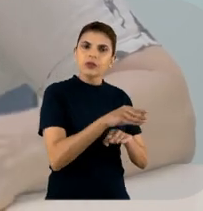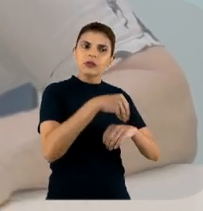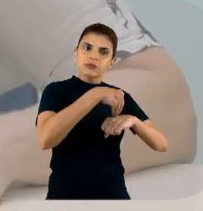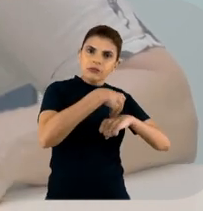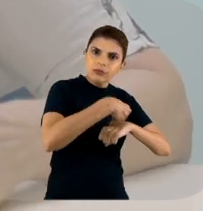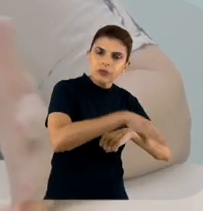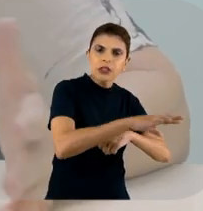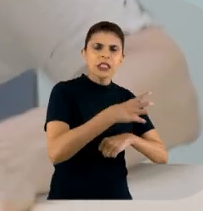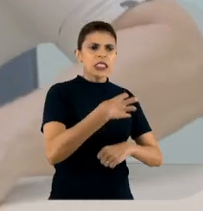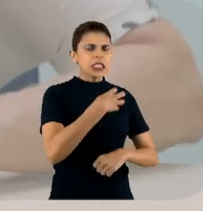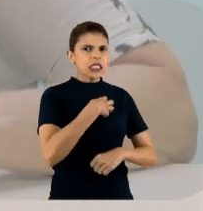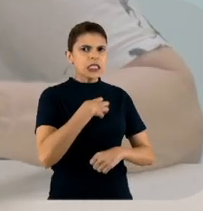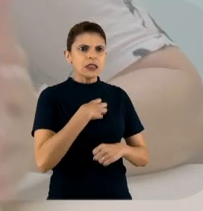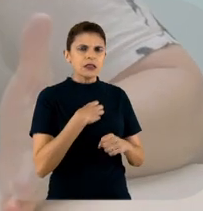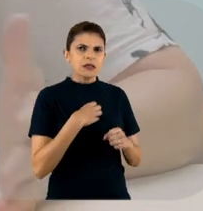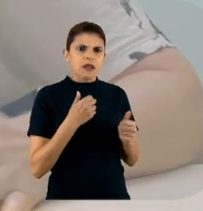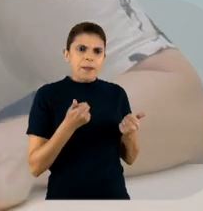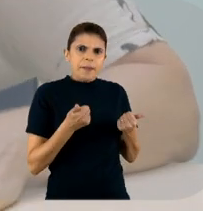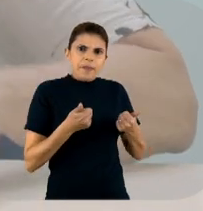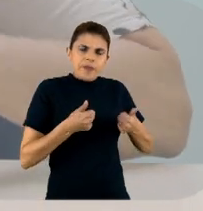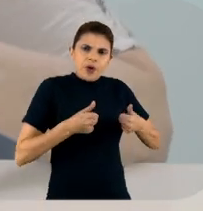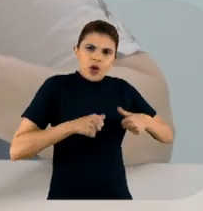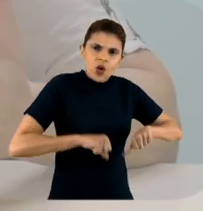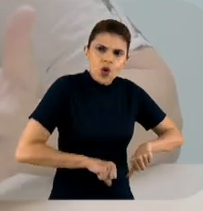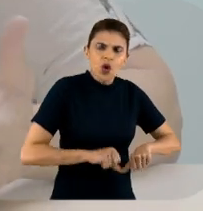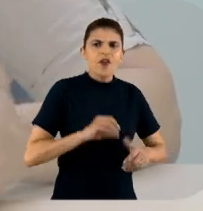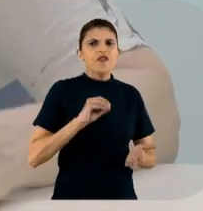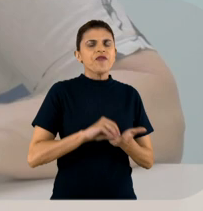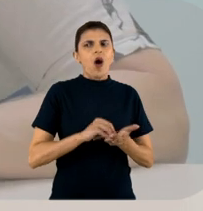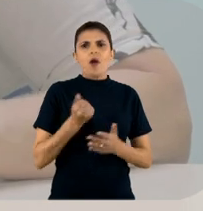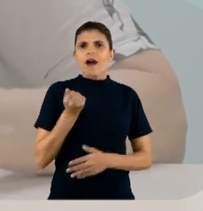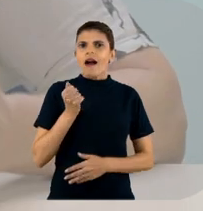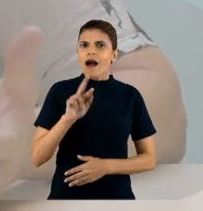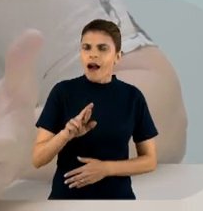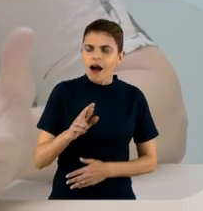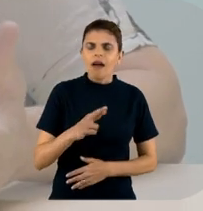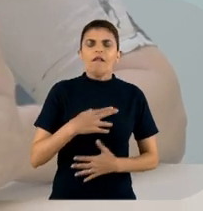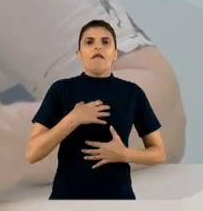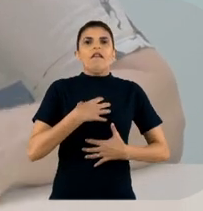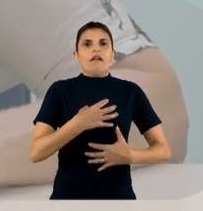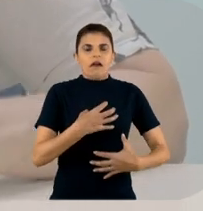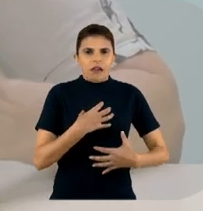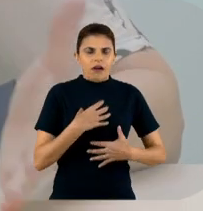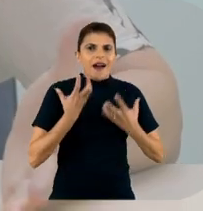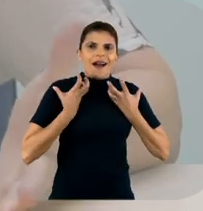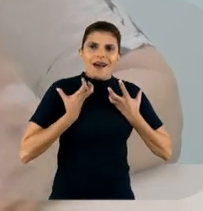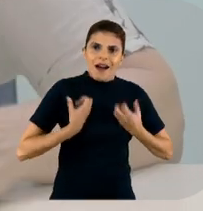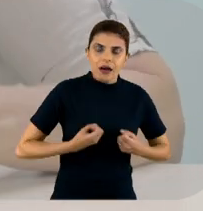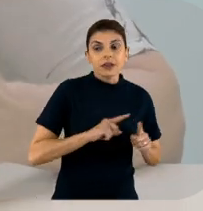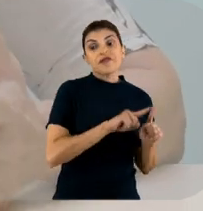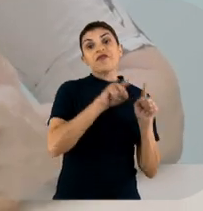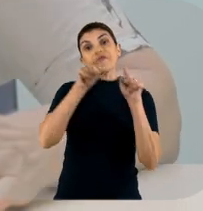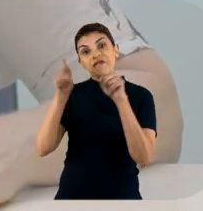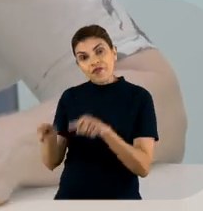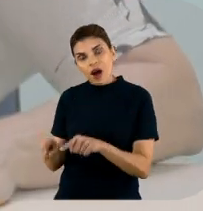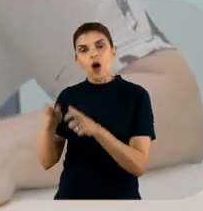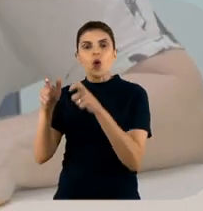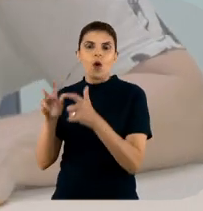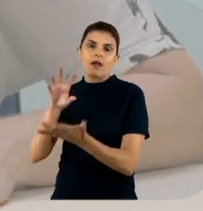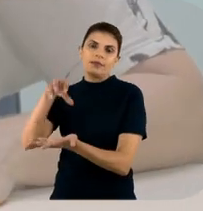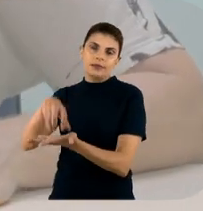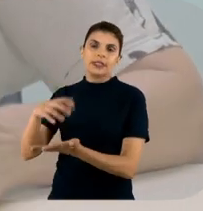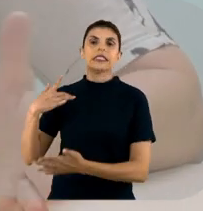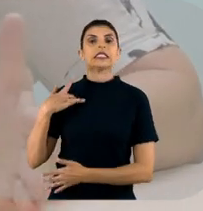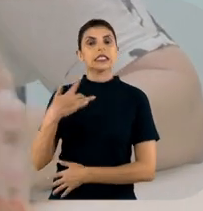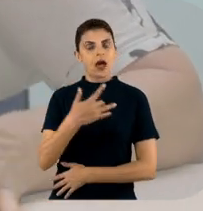de na presença de sintomas mais acentuados que a pessoa tá mais cansada ela tem que ir à unidade de saúde para ter uma avaliação mais objetiva daquele